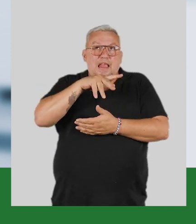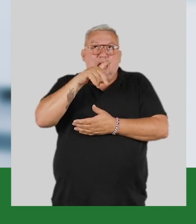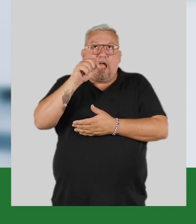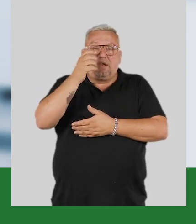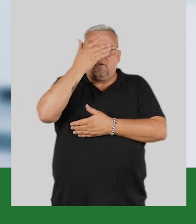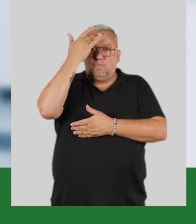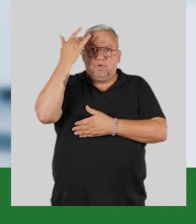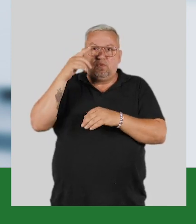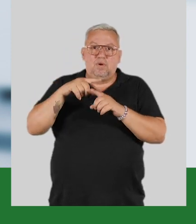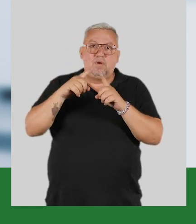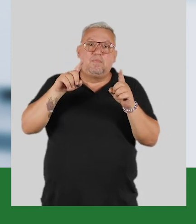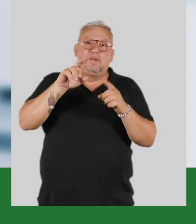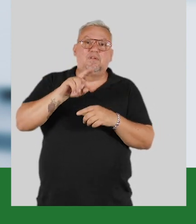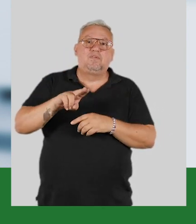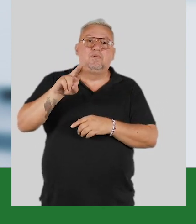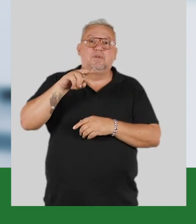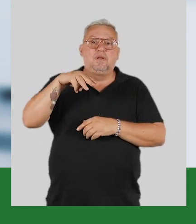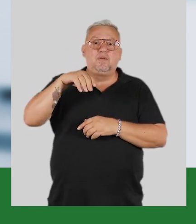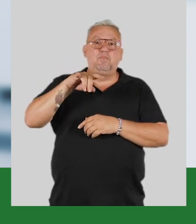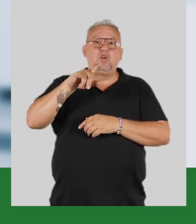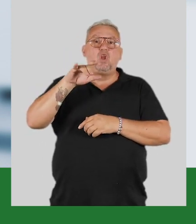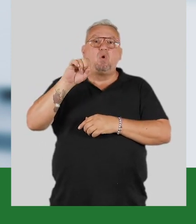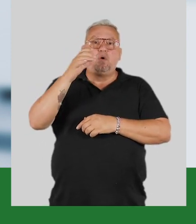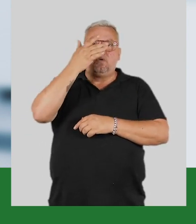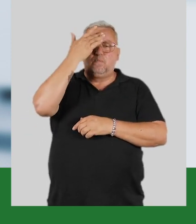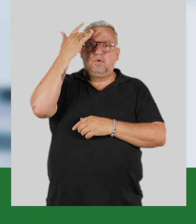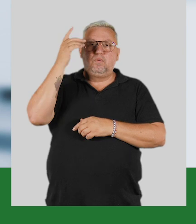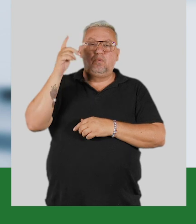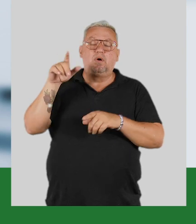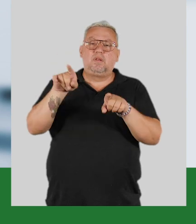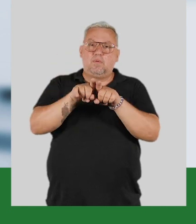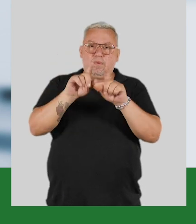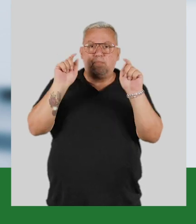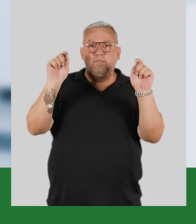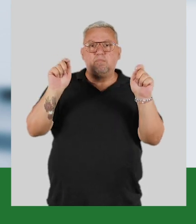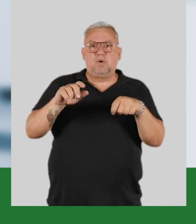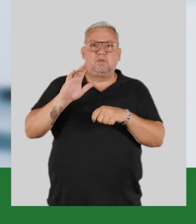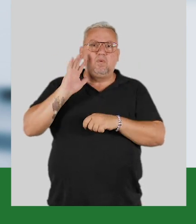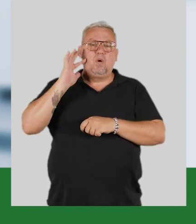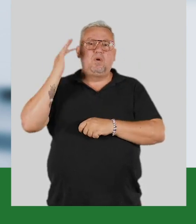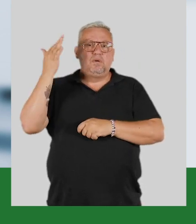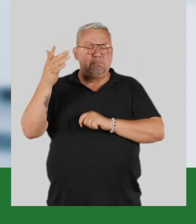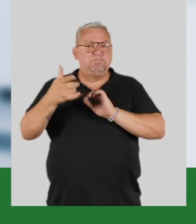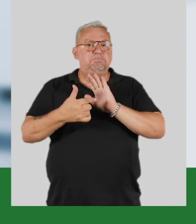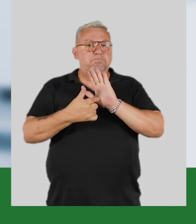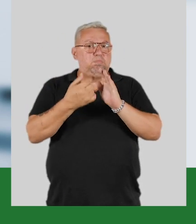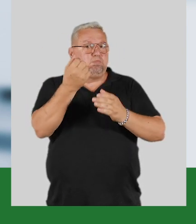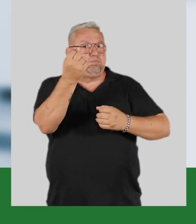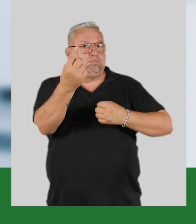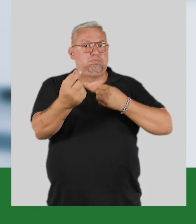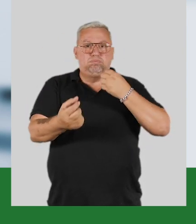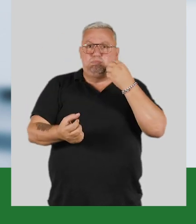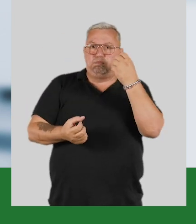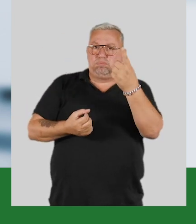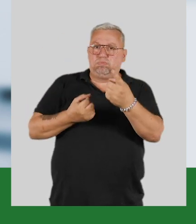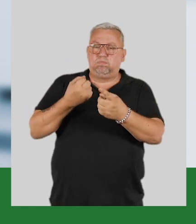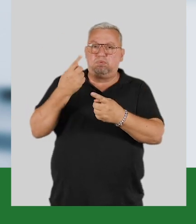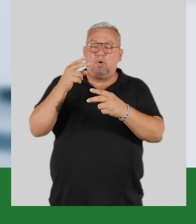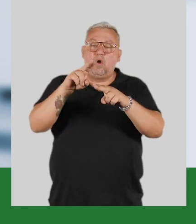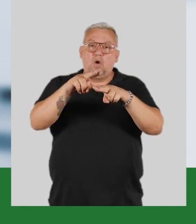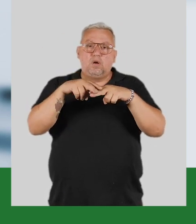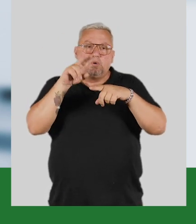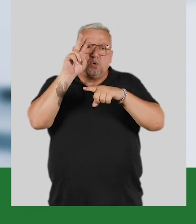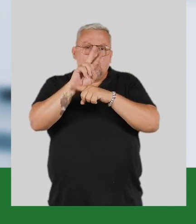agora vai ser usada em alguns milhões de pessoas. Então é possível que eventos adversos mais graves apareçam e por isso que a